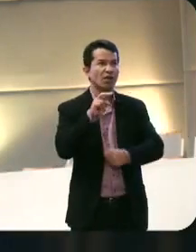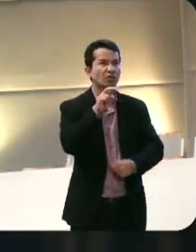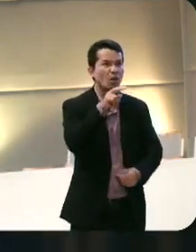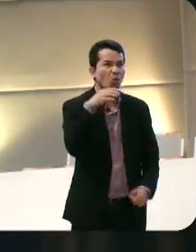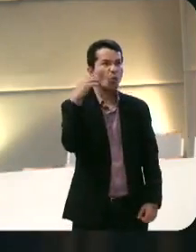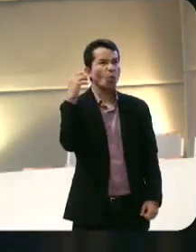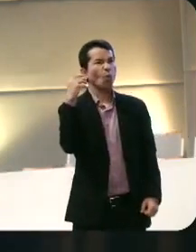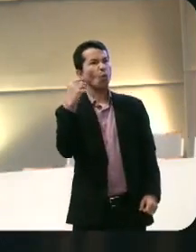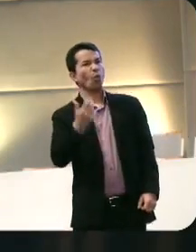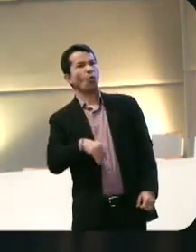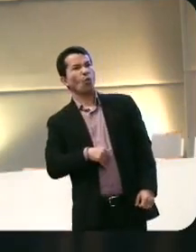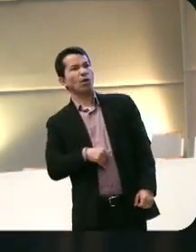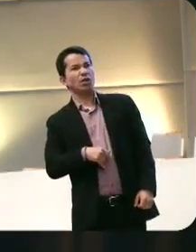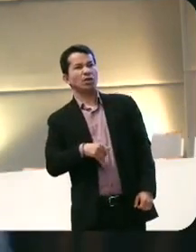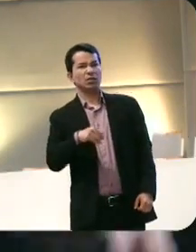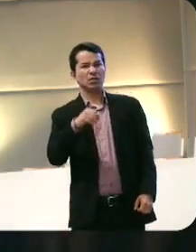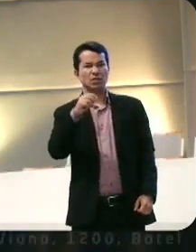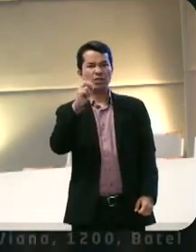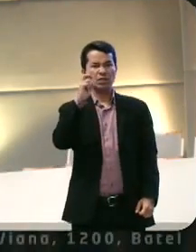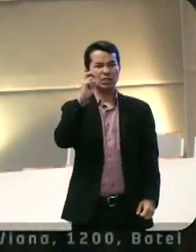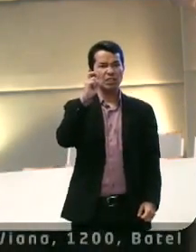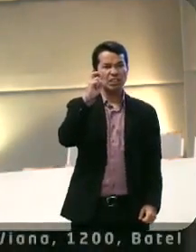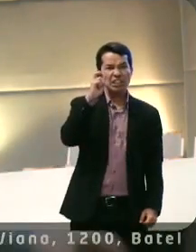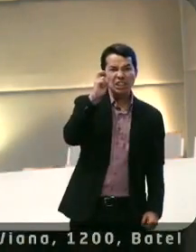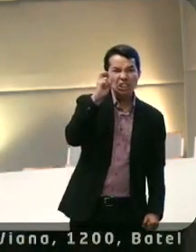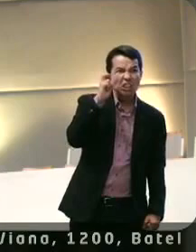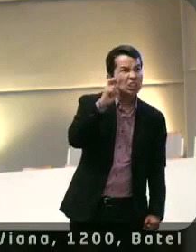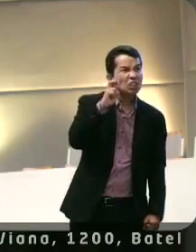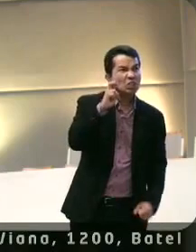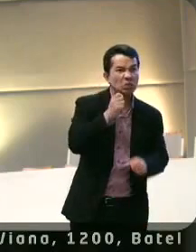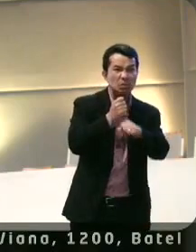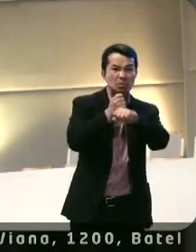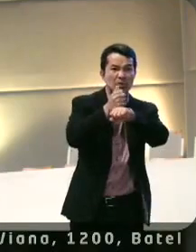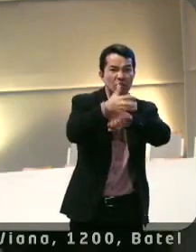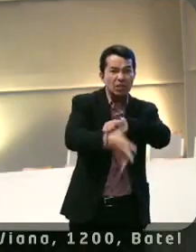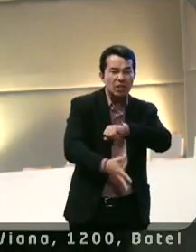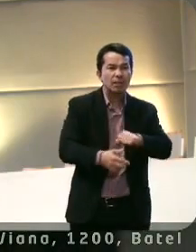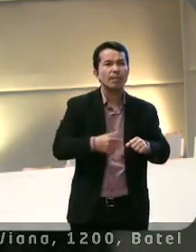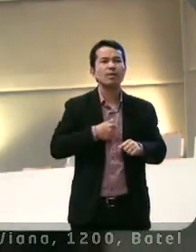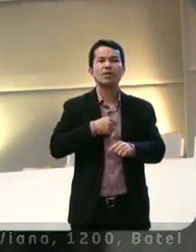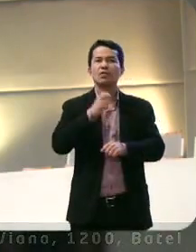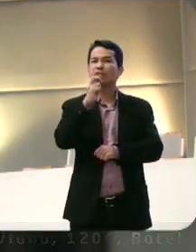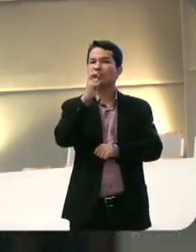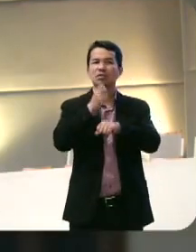manhã. Eu tinha passado a madrugada.